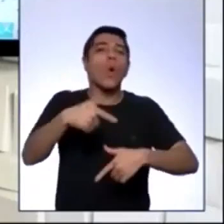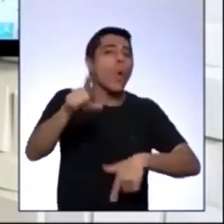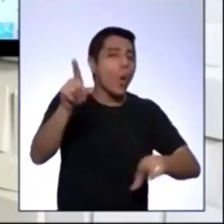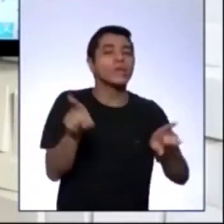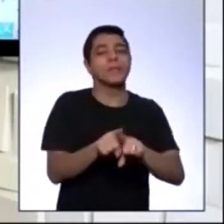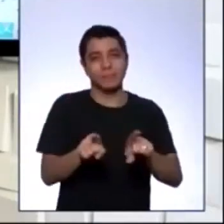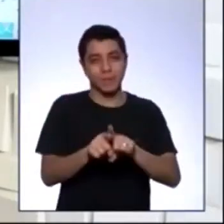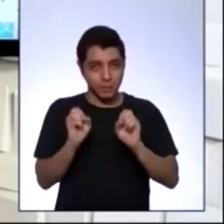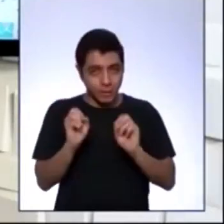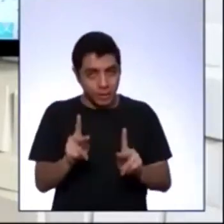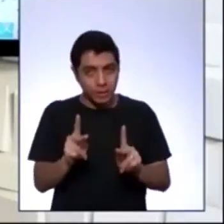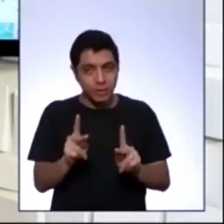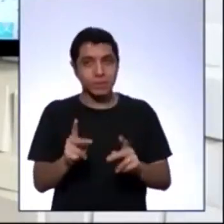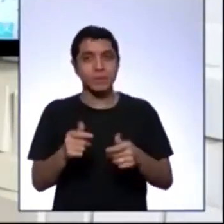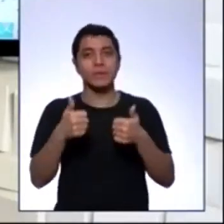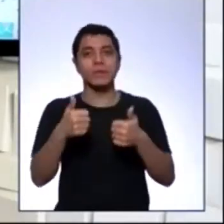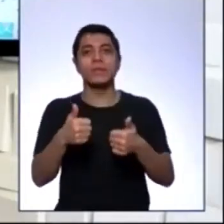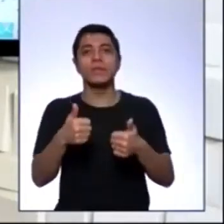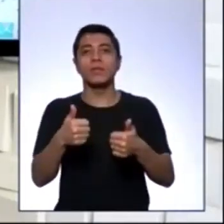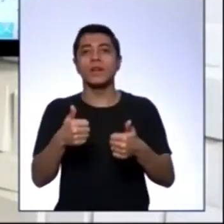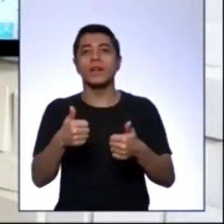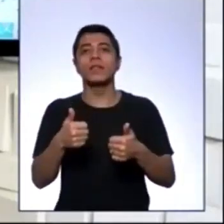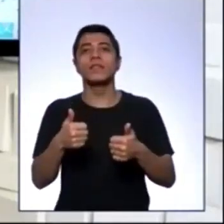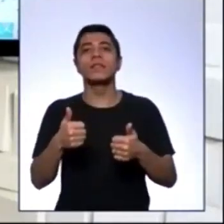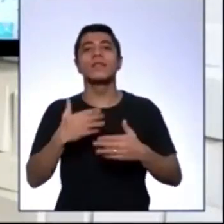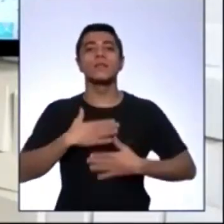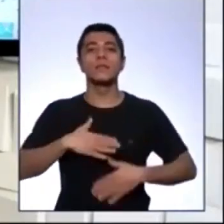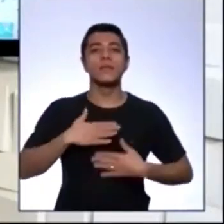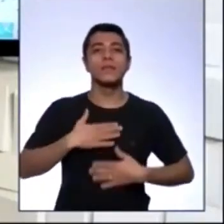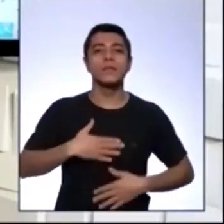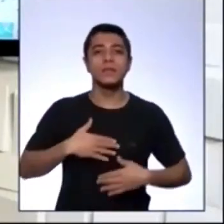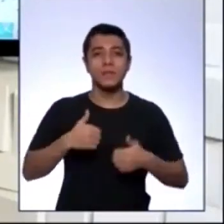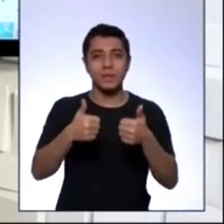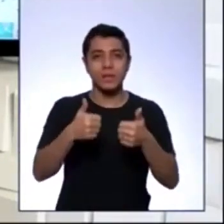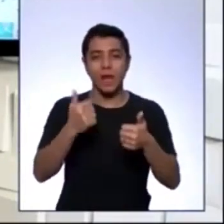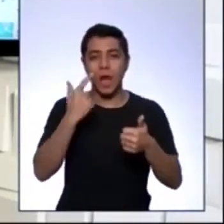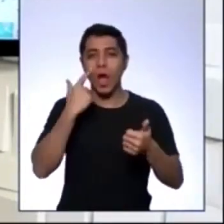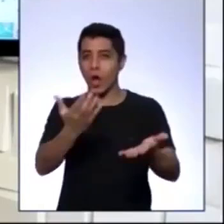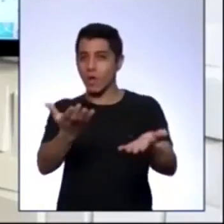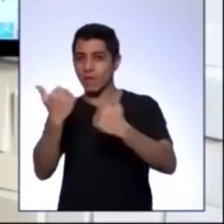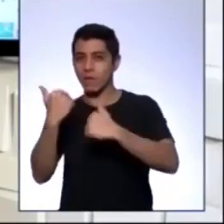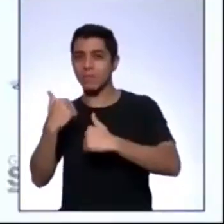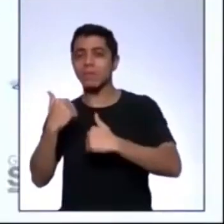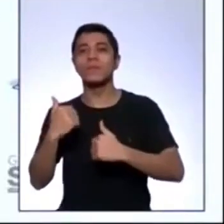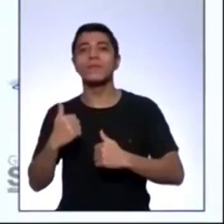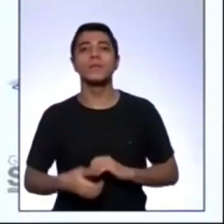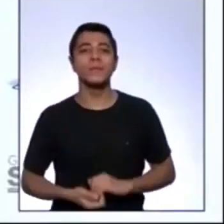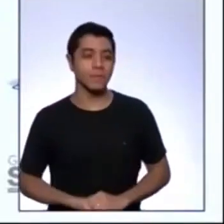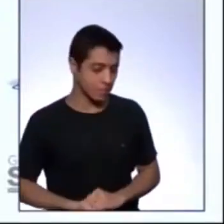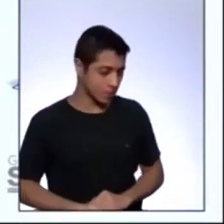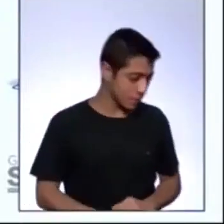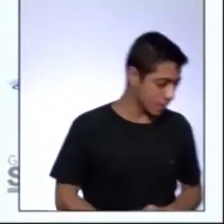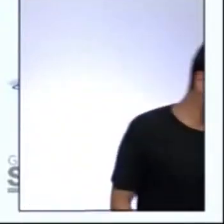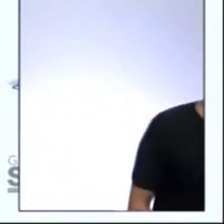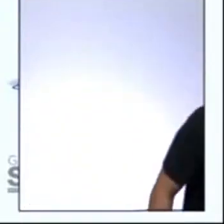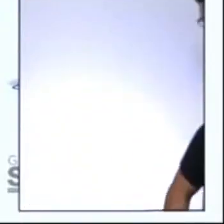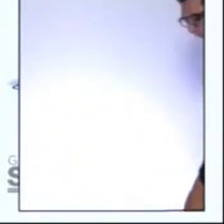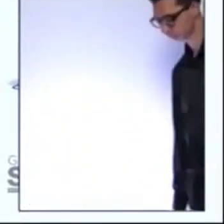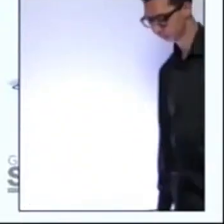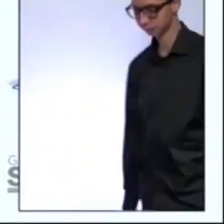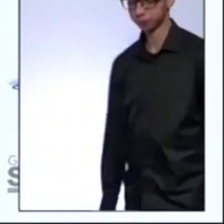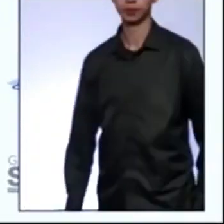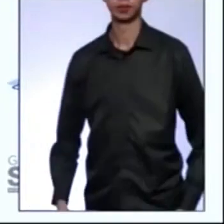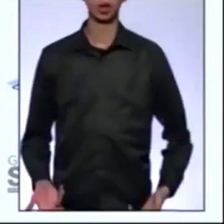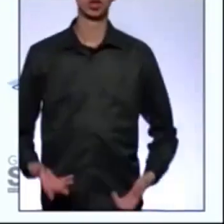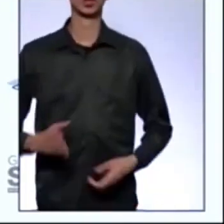chegar já conhecia wipe off bora nós outro cinco olha lá o